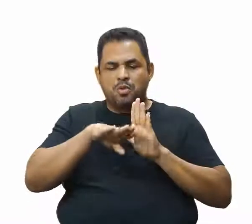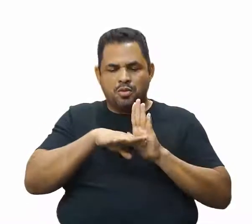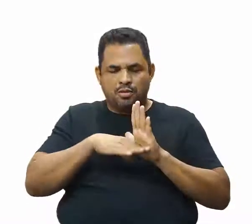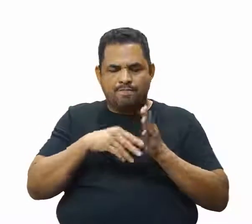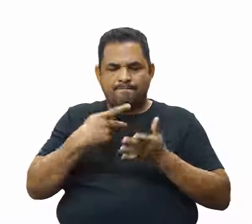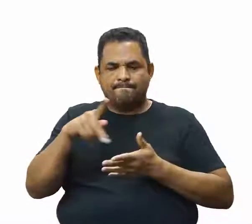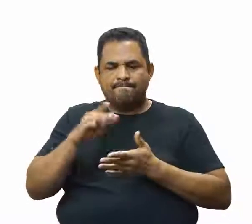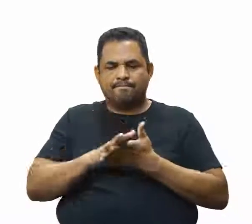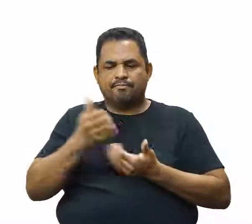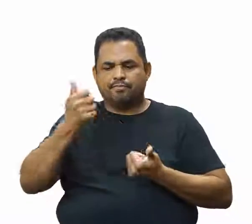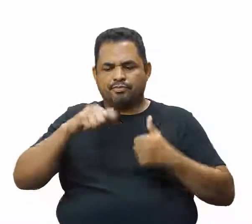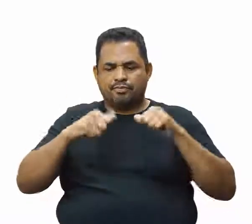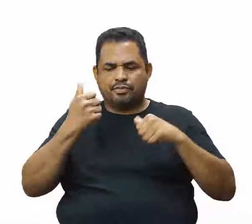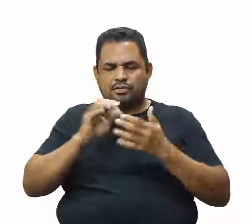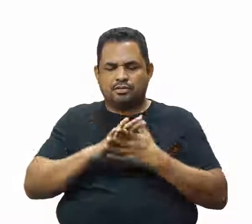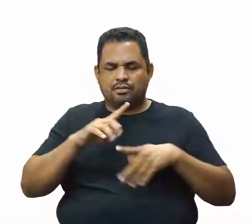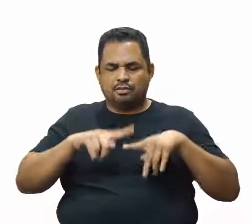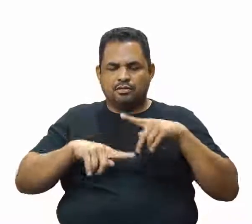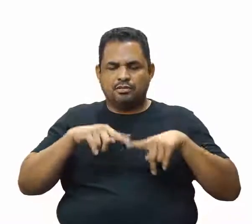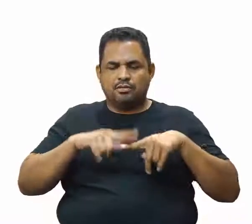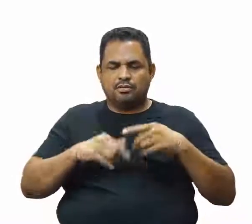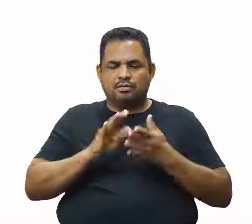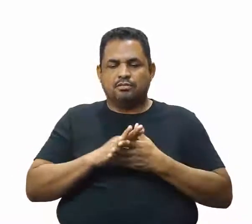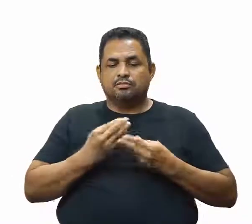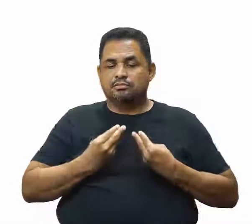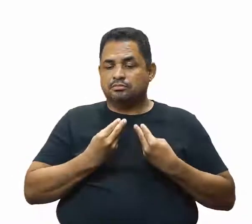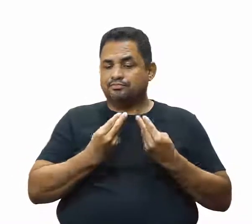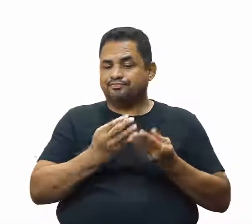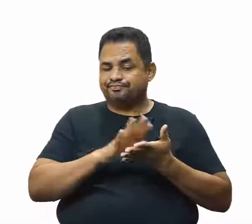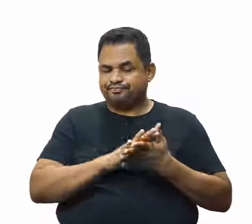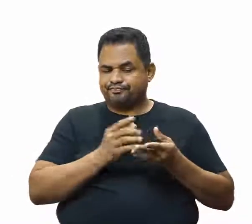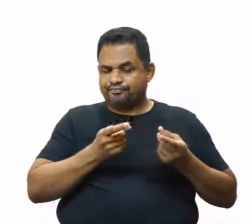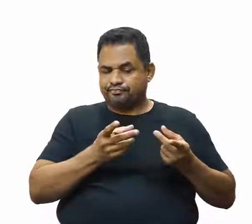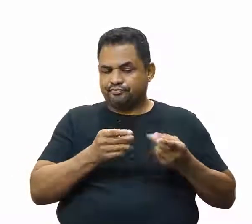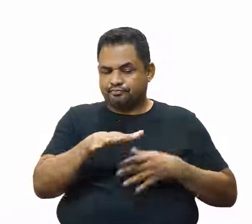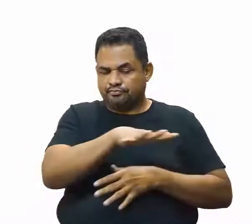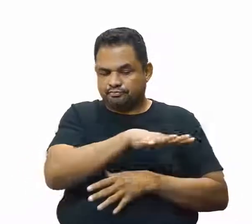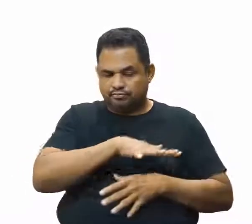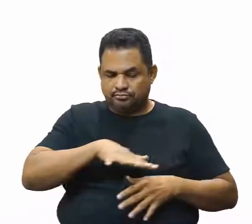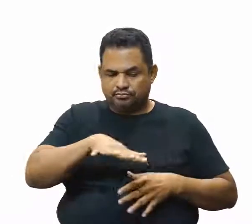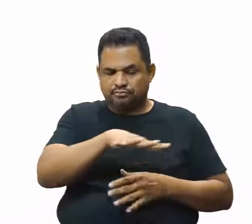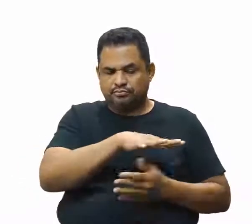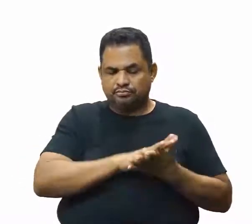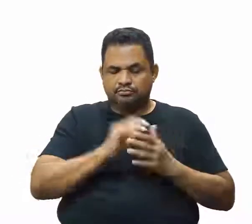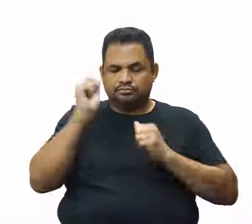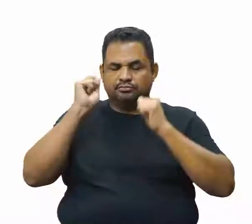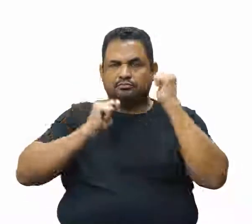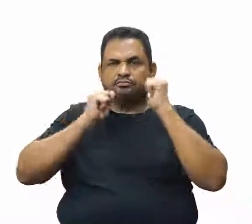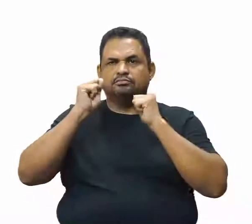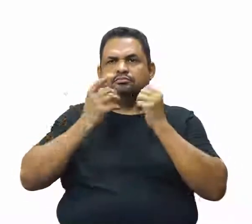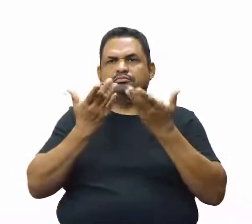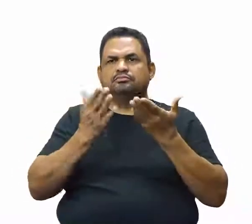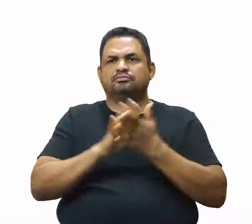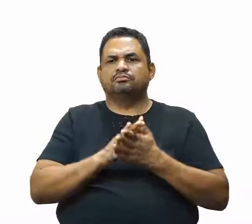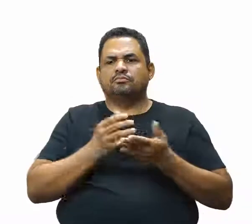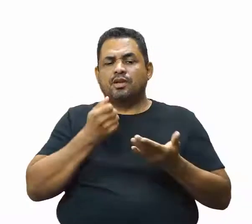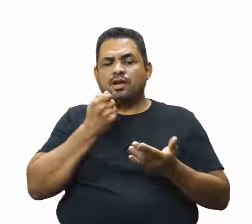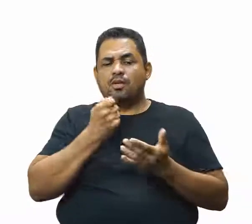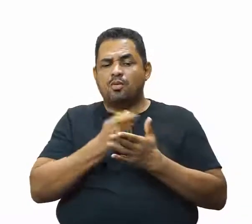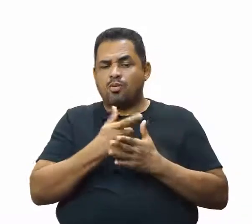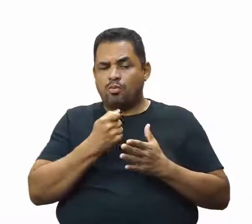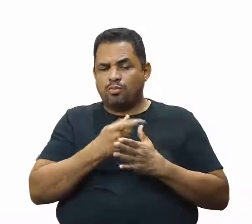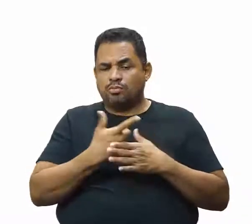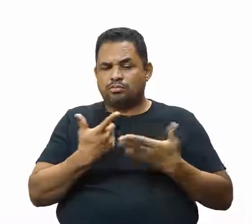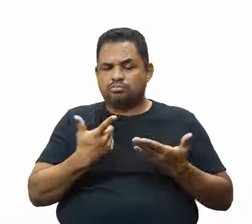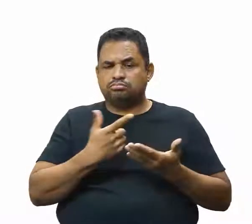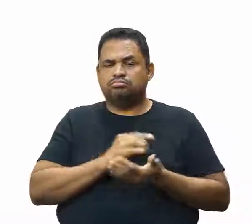Para a qualidade do produto que você vai oferecer ao mercado, indústrias que recebem, que compram os